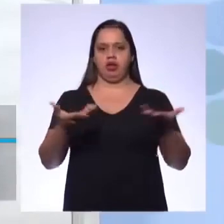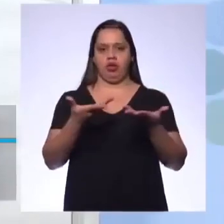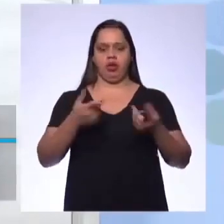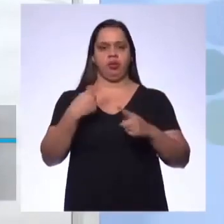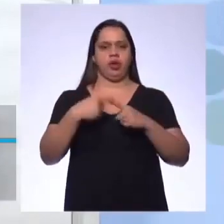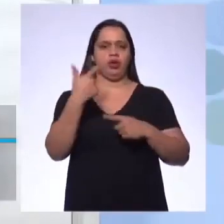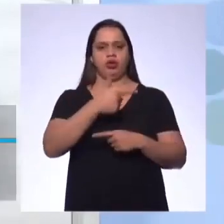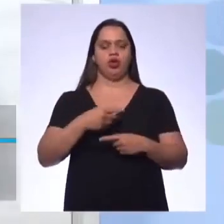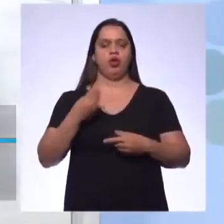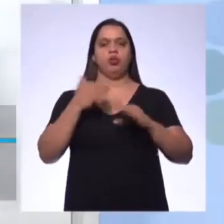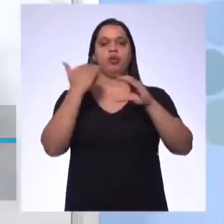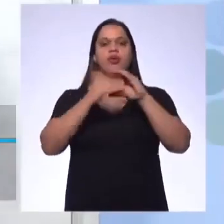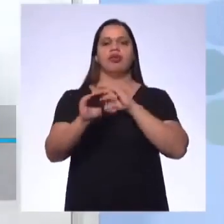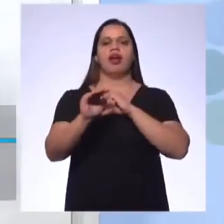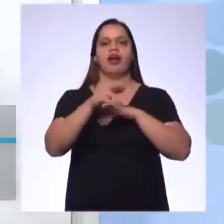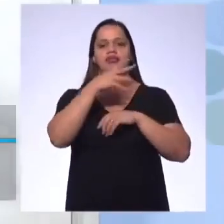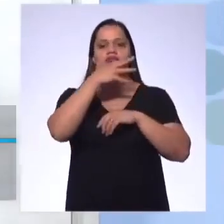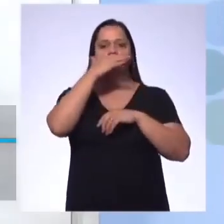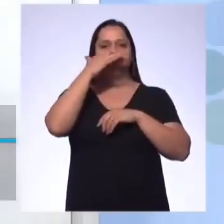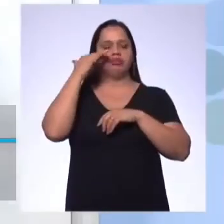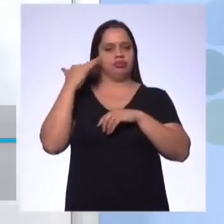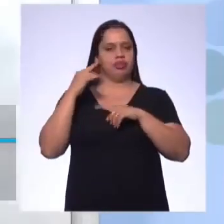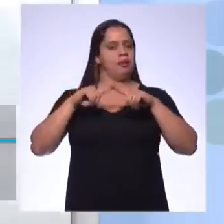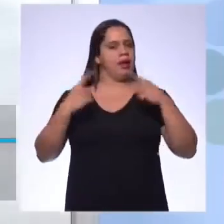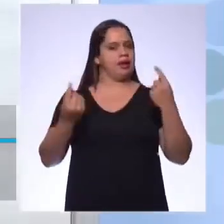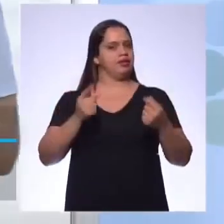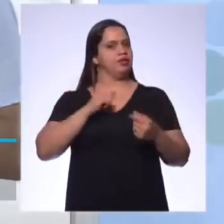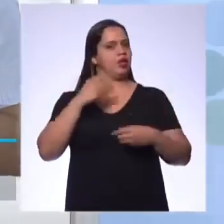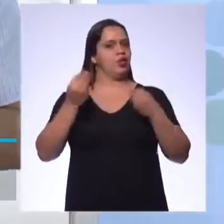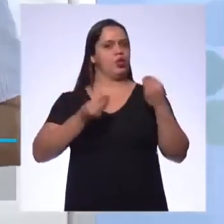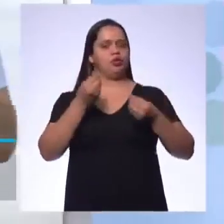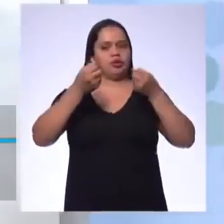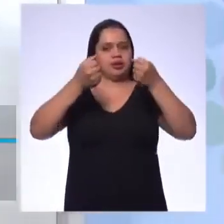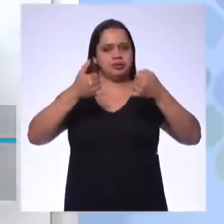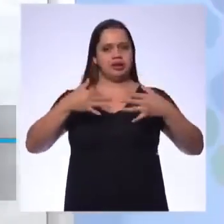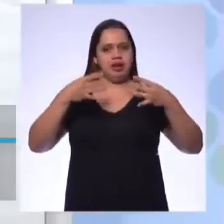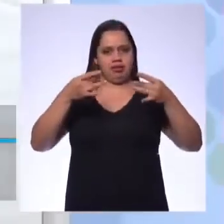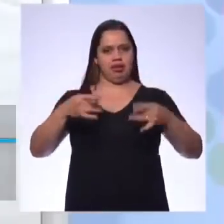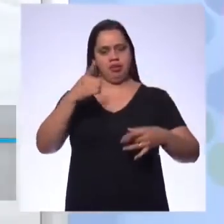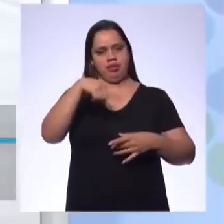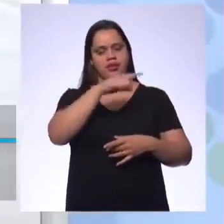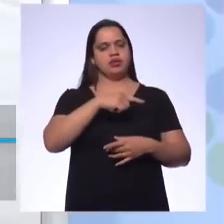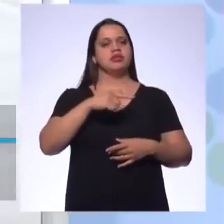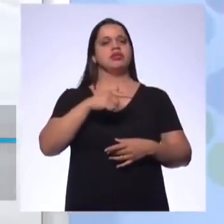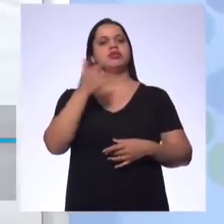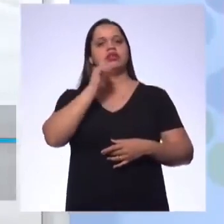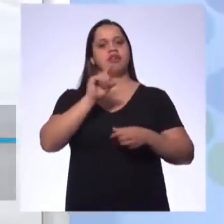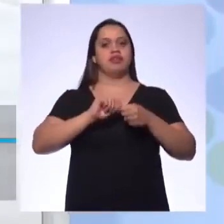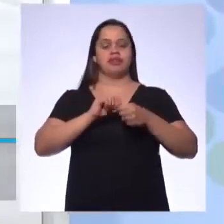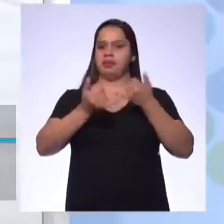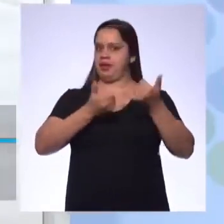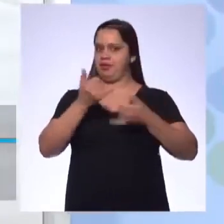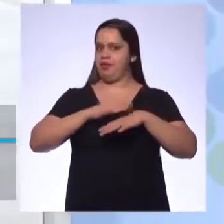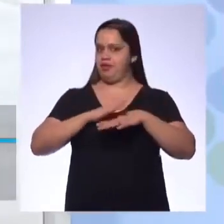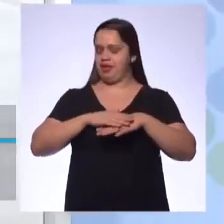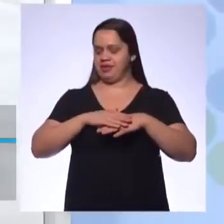como mandar o cheiro para você, mas eu tenho como subsidiar alguma coisa no seu cérebro para a gente fazer uma brincadeira. Vamos fazer essa atividade? Que é assim, ó, você